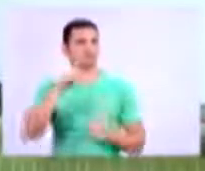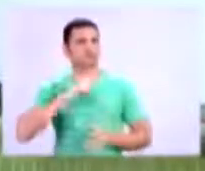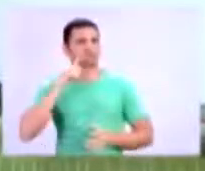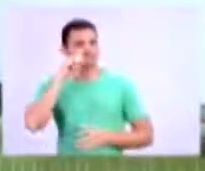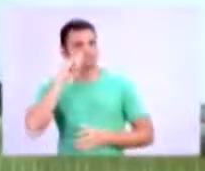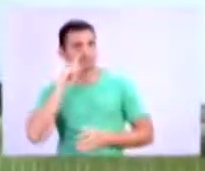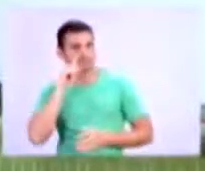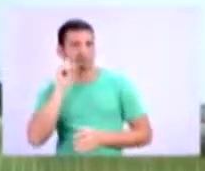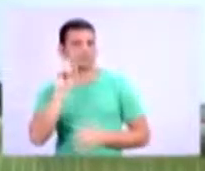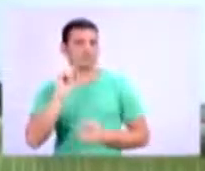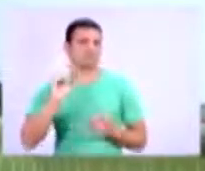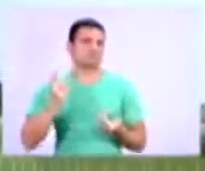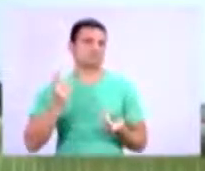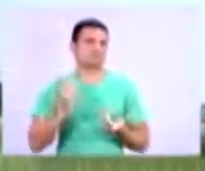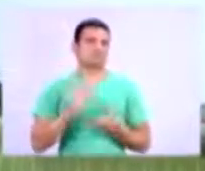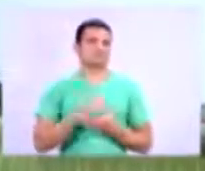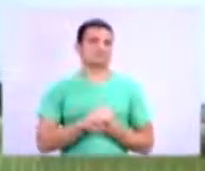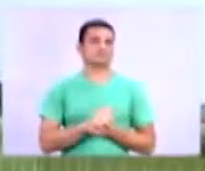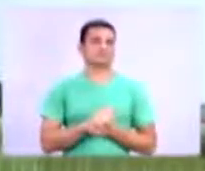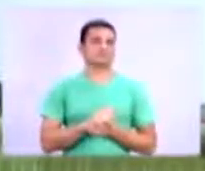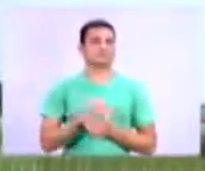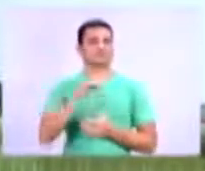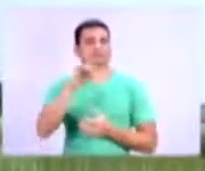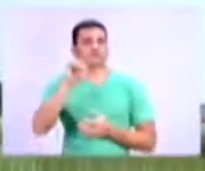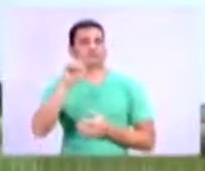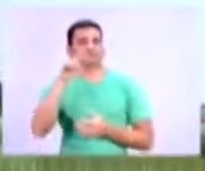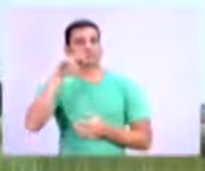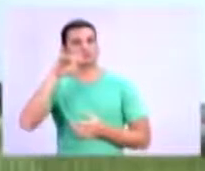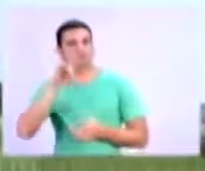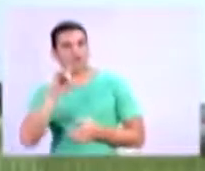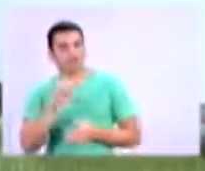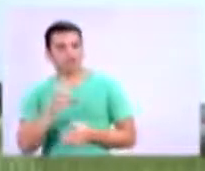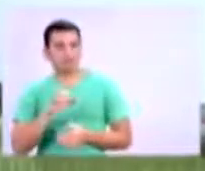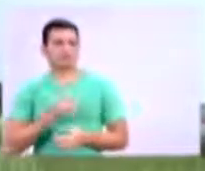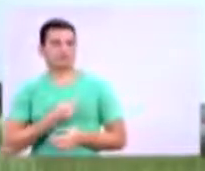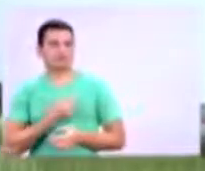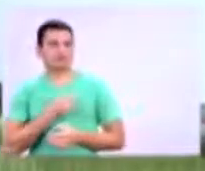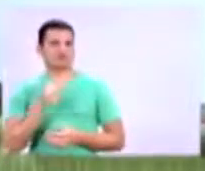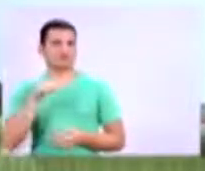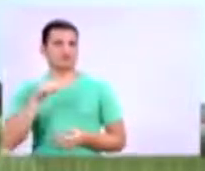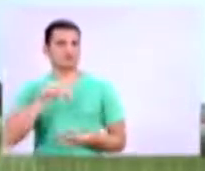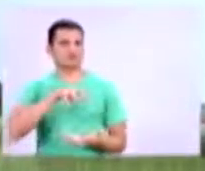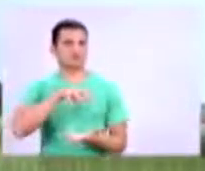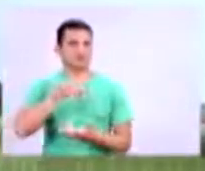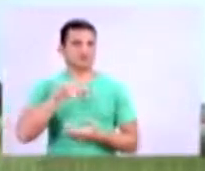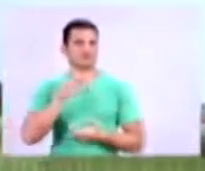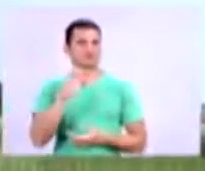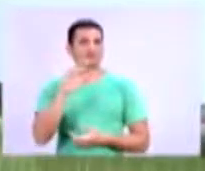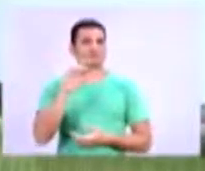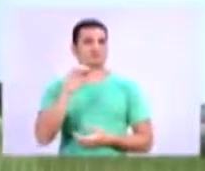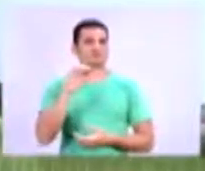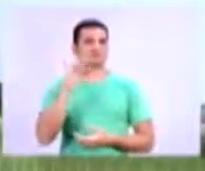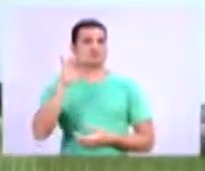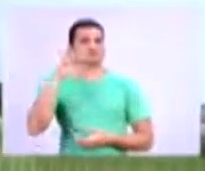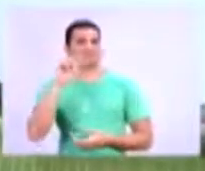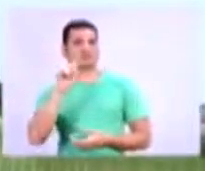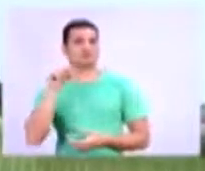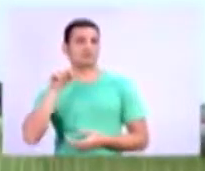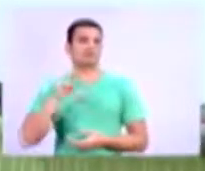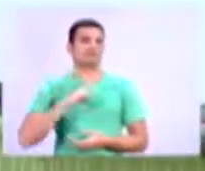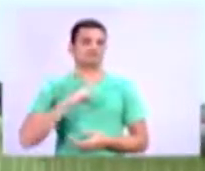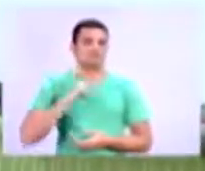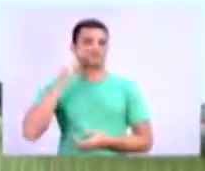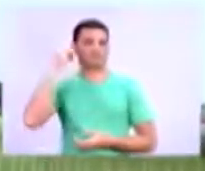nossa dignidade, estão colocando em risco a nossa vivência nesse planeta. Então, a ecoética ela vai trazer justamente